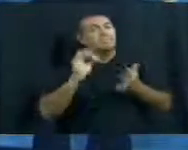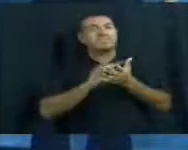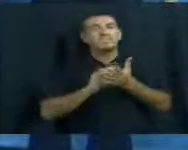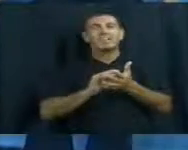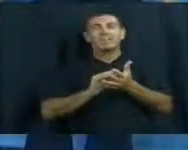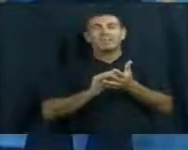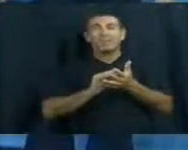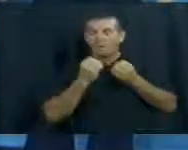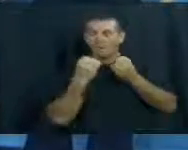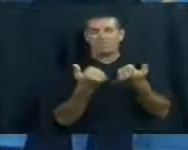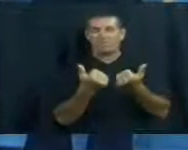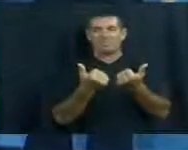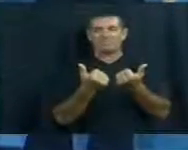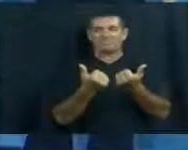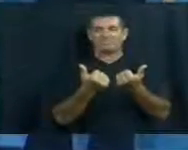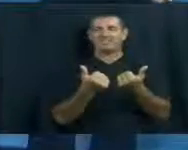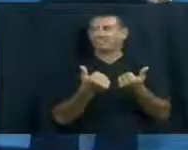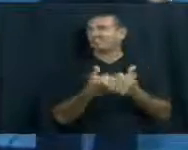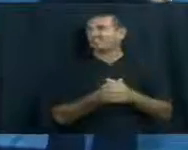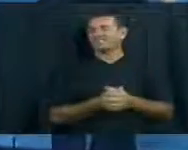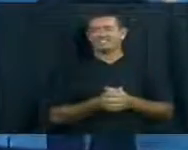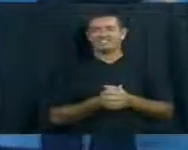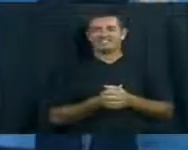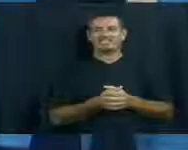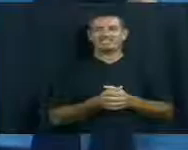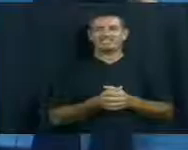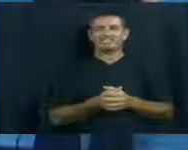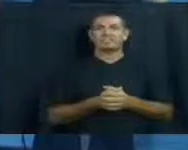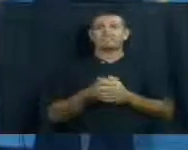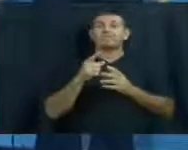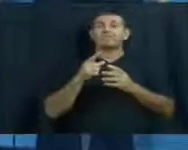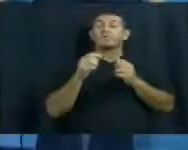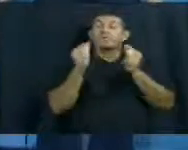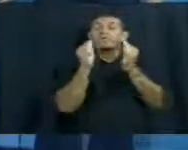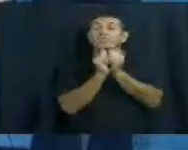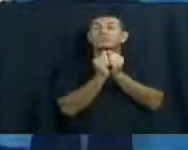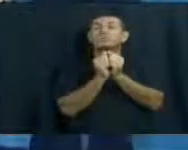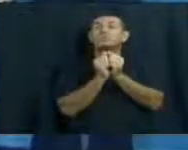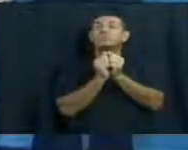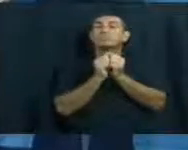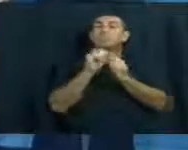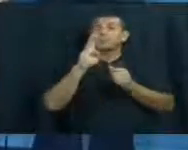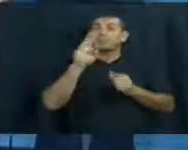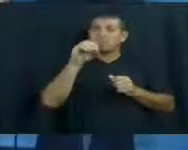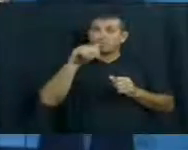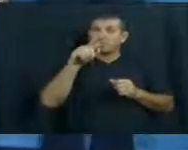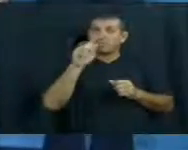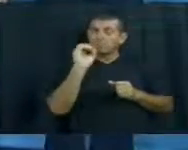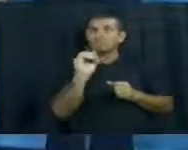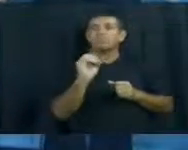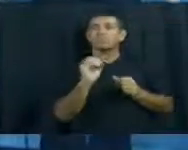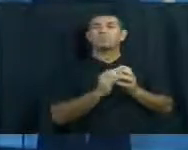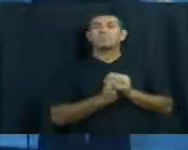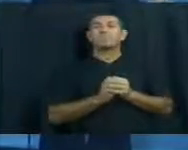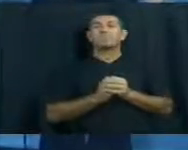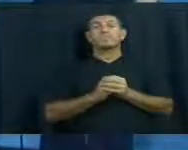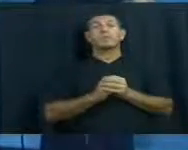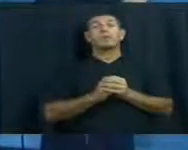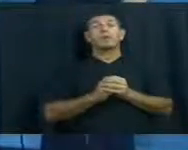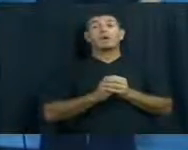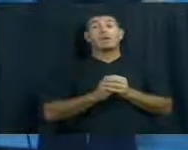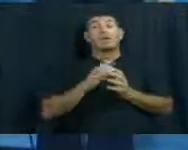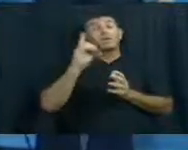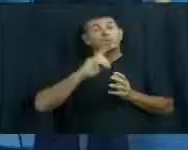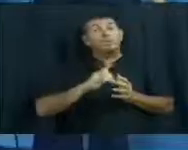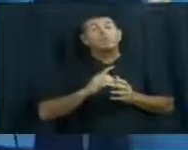Valeu, Gutão! A gente está aqui também com o nosso querido Jorge Bongô, da diretoria do Carnaval da Abacaf.